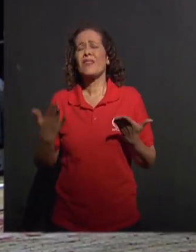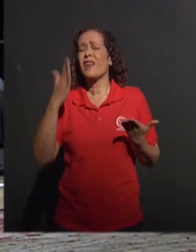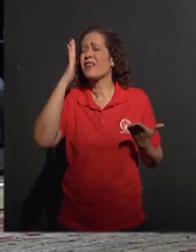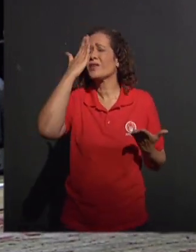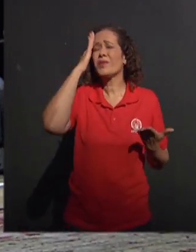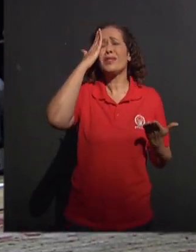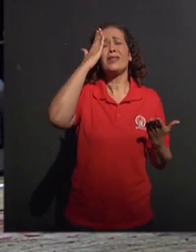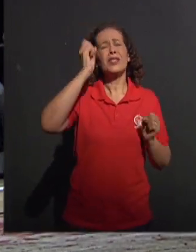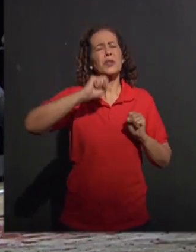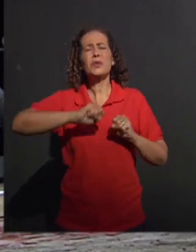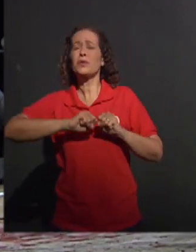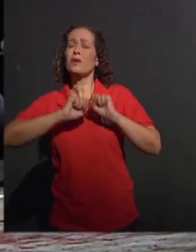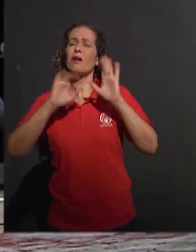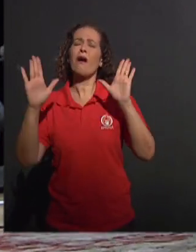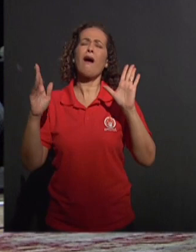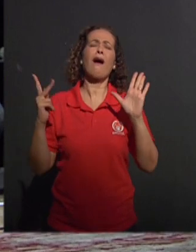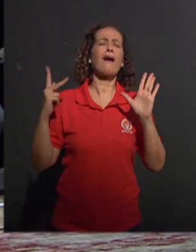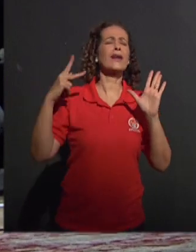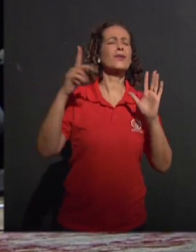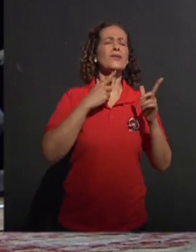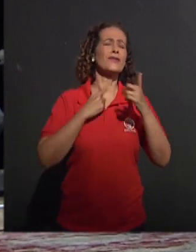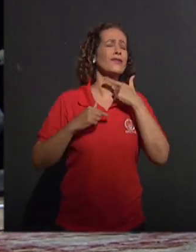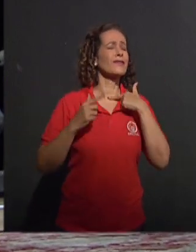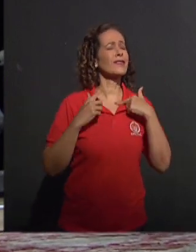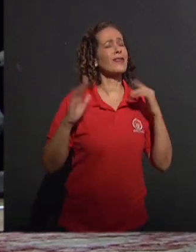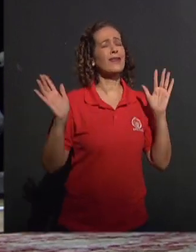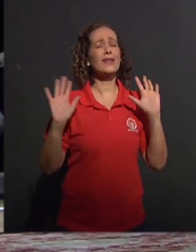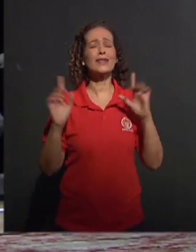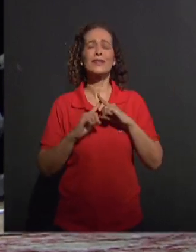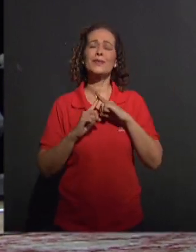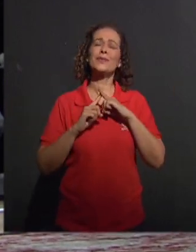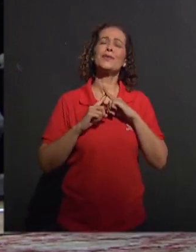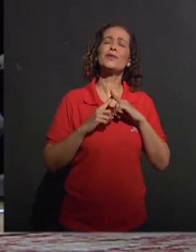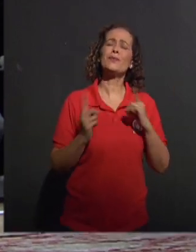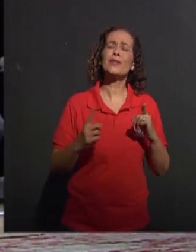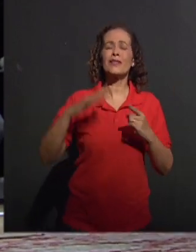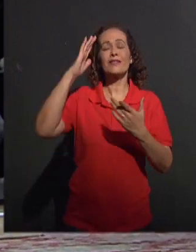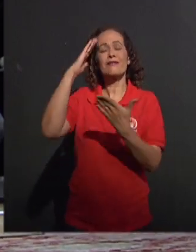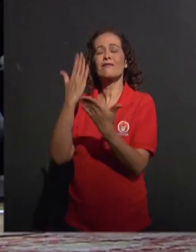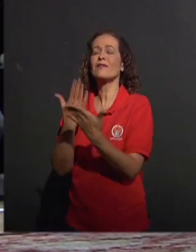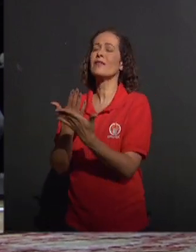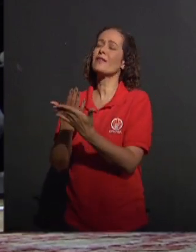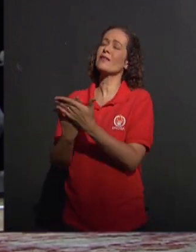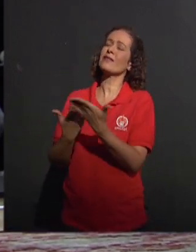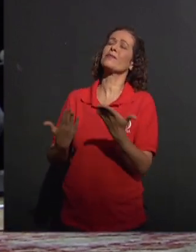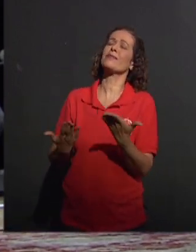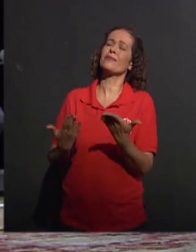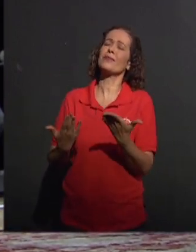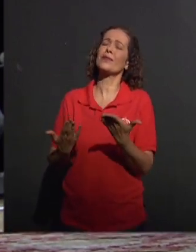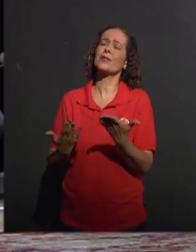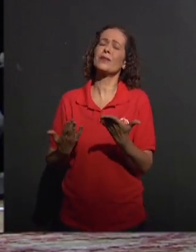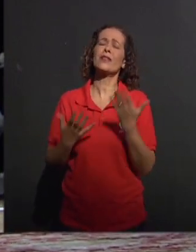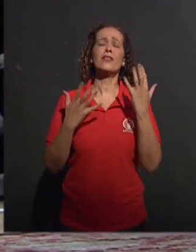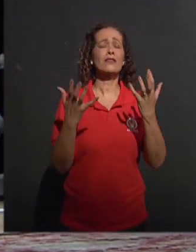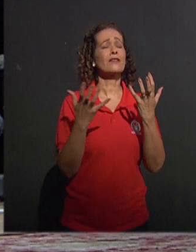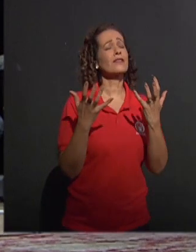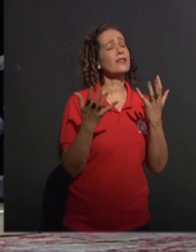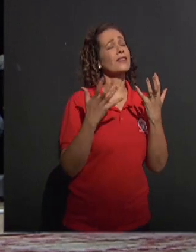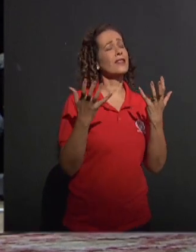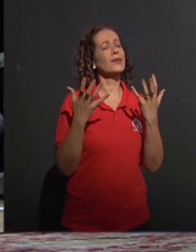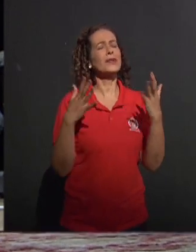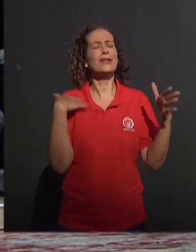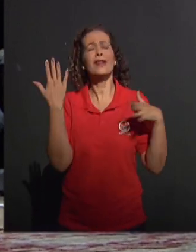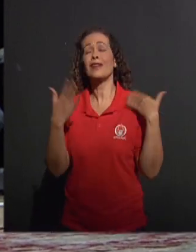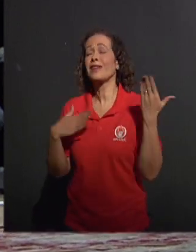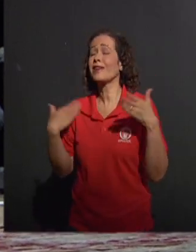caminhos. Mas nós colocamos em Tuas mãos e tudo que queremos é apenas trazer alegria ao Teu